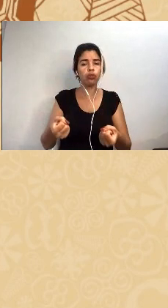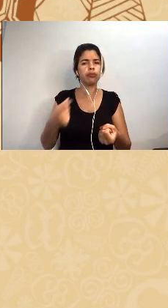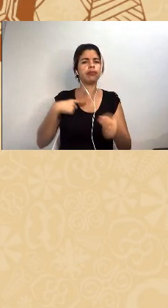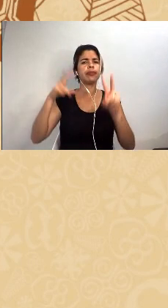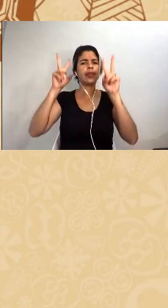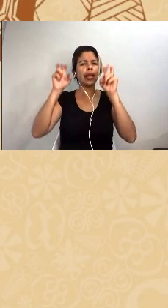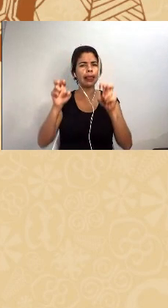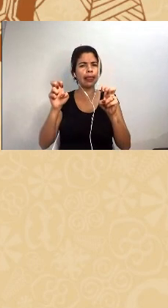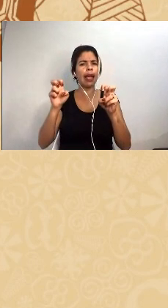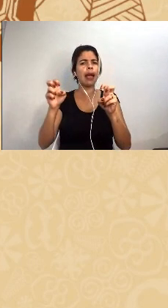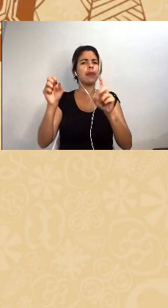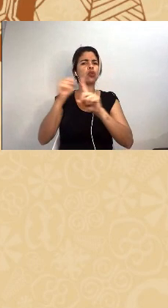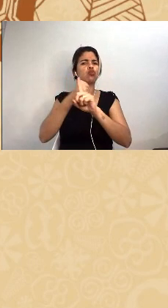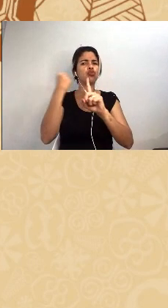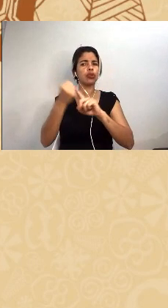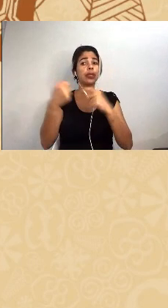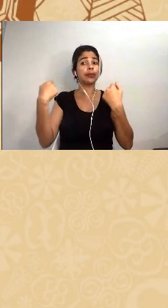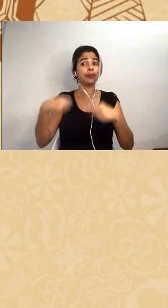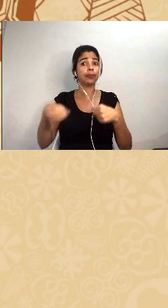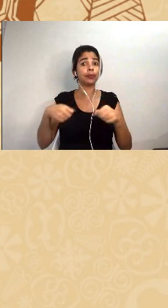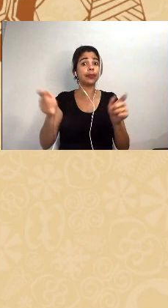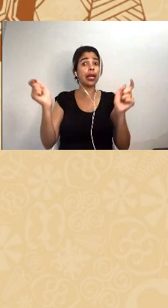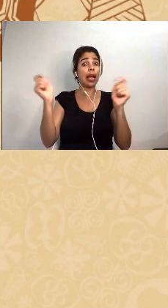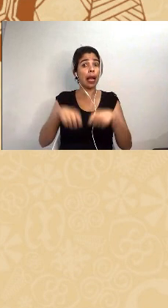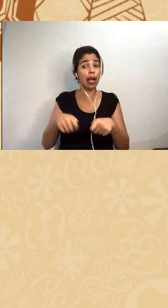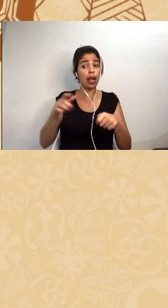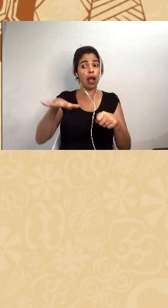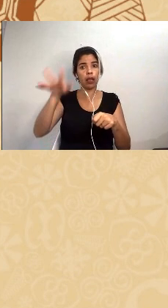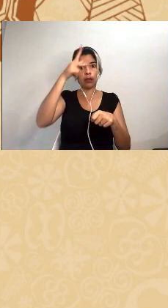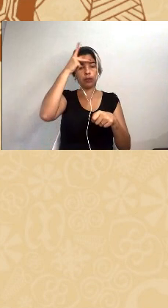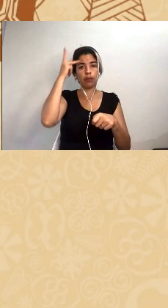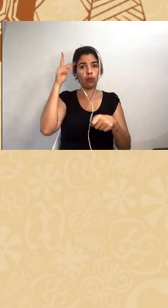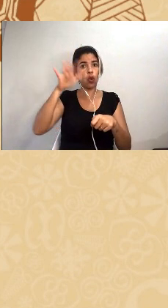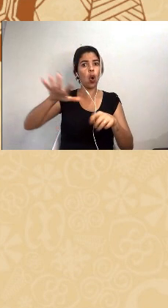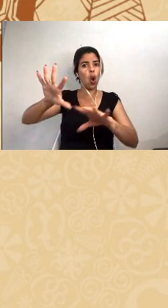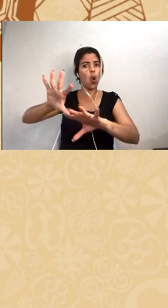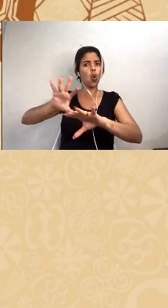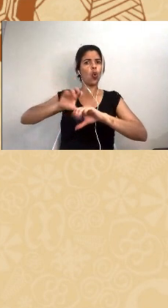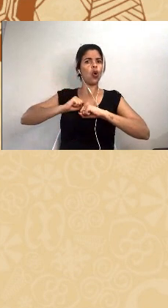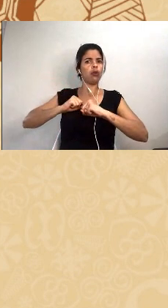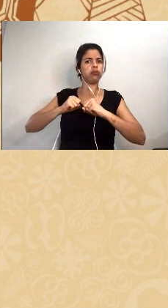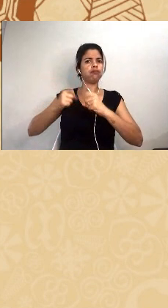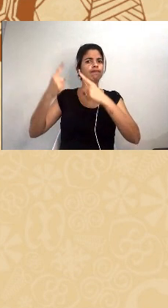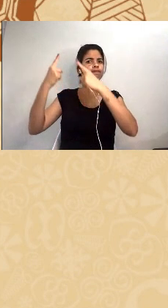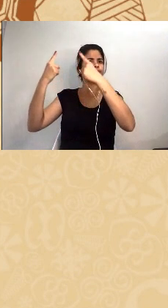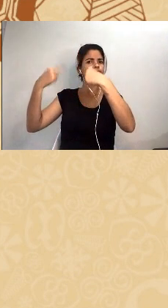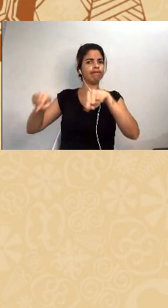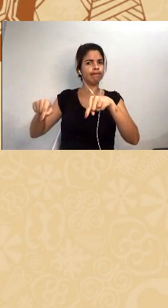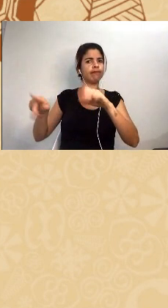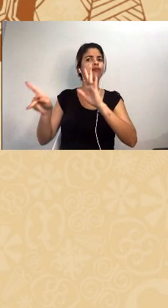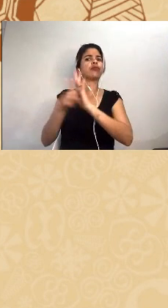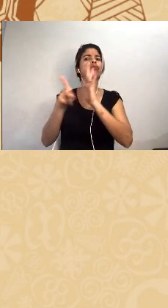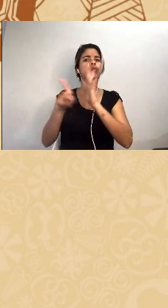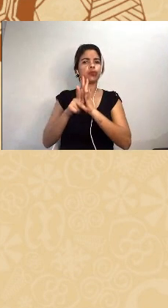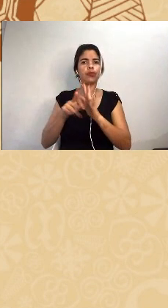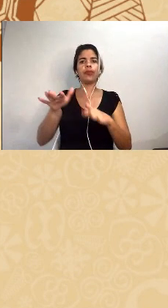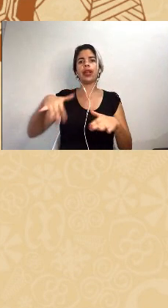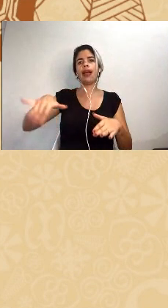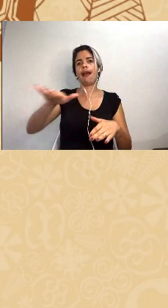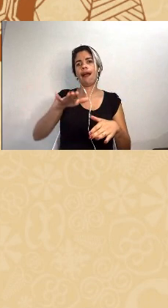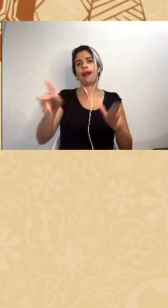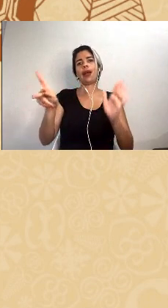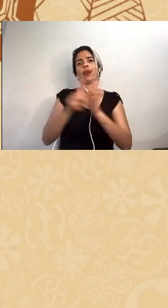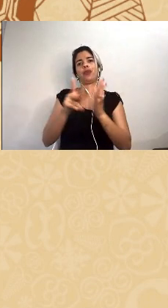sociais depende da capacidade das instituições de absorver os conflitos e os antagonismos que são inerentes à